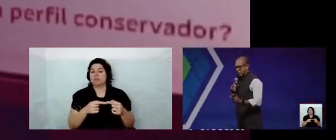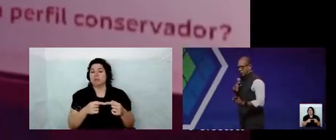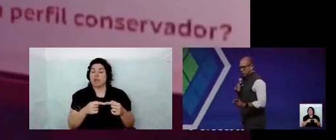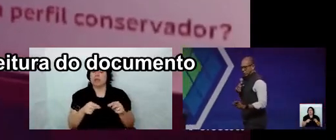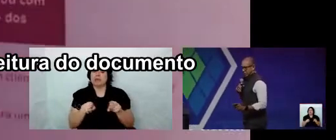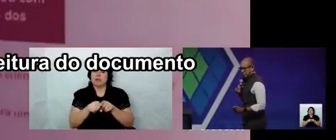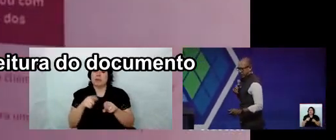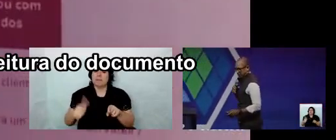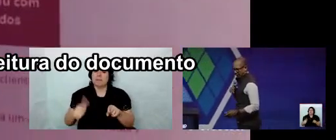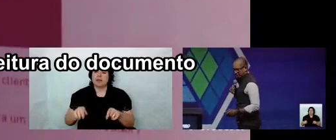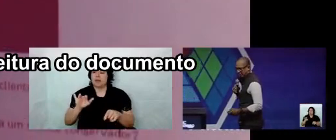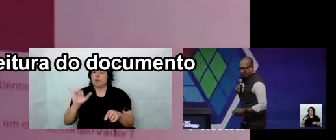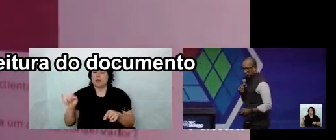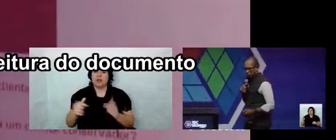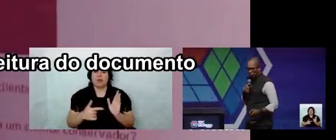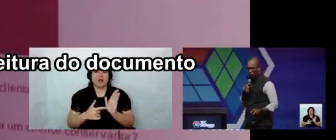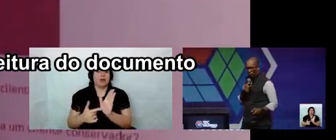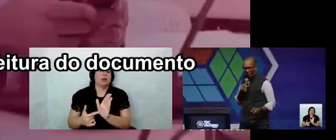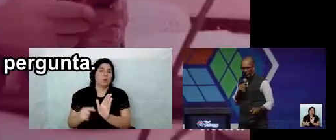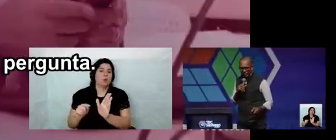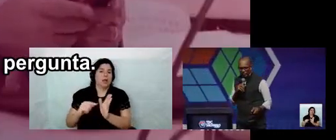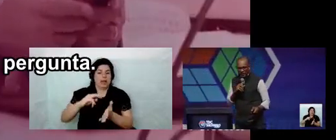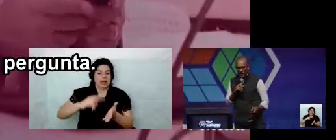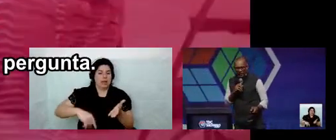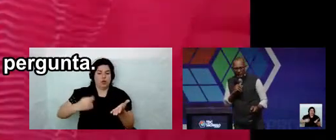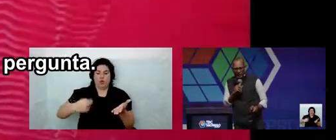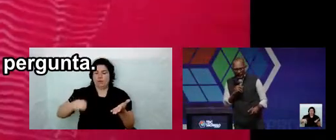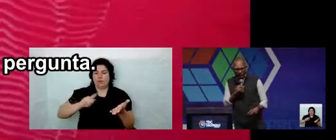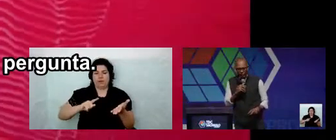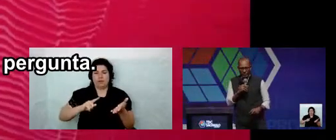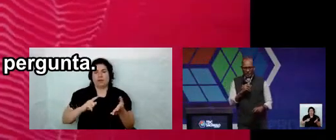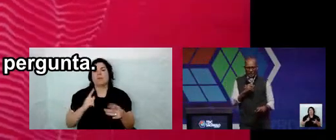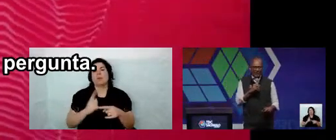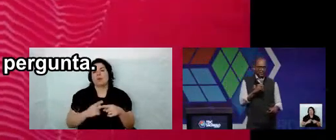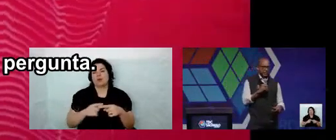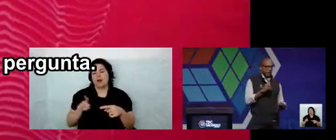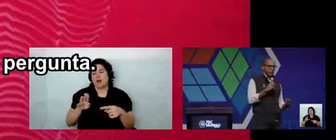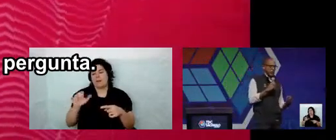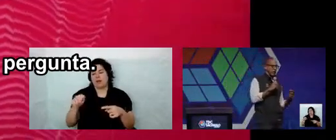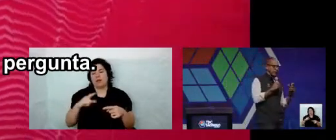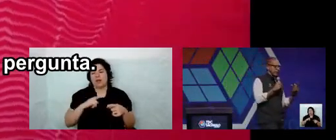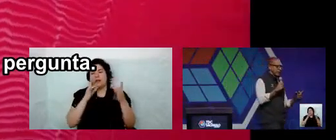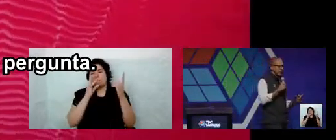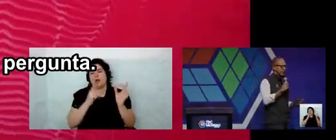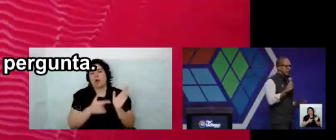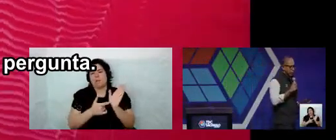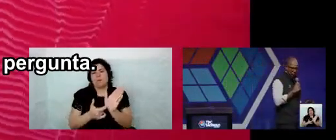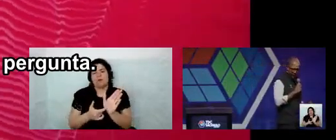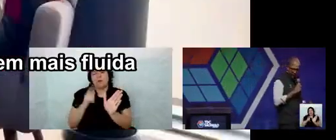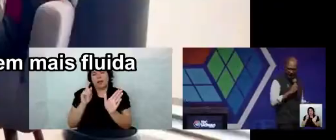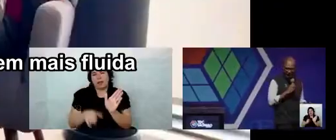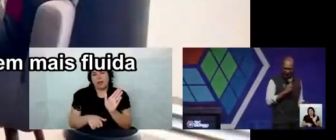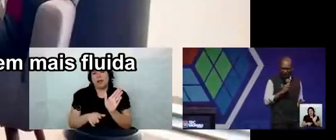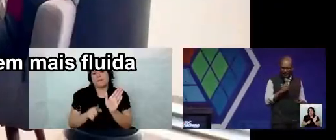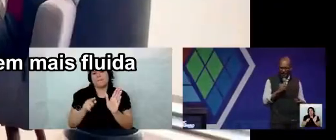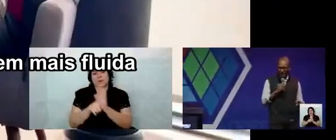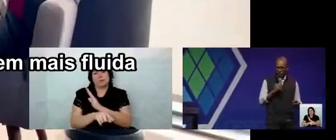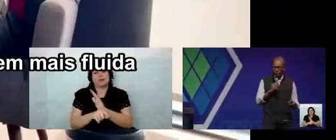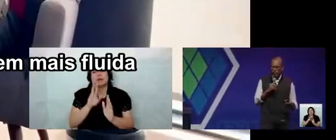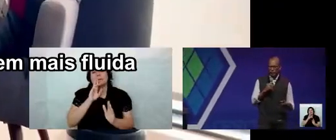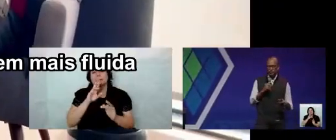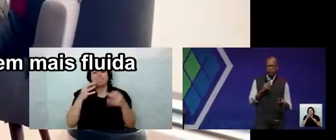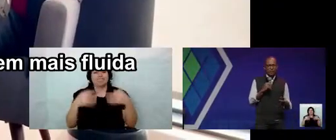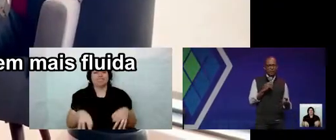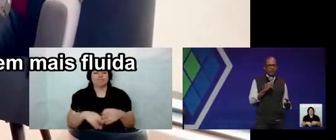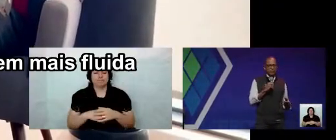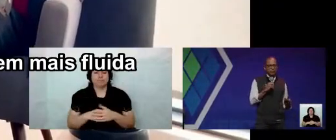traz aqui, ele não tem mais a necessidade da leitura do documento e traz os detalhes daquela pergunta. Então, a